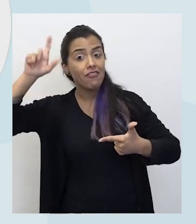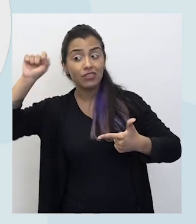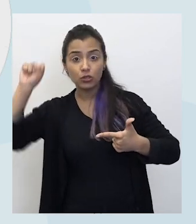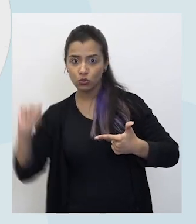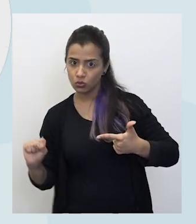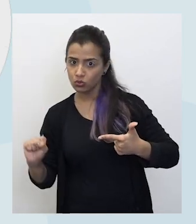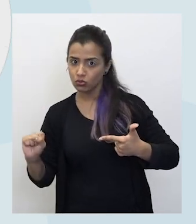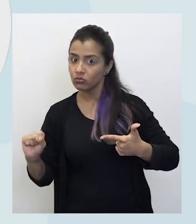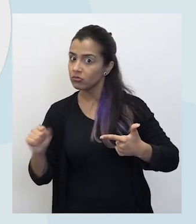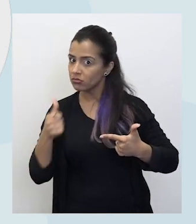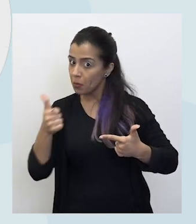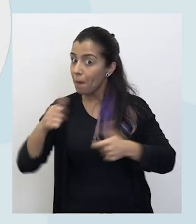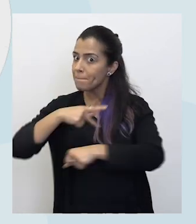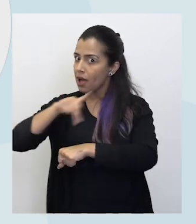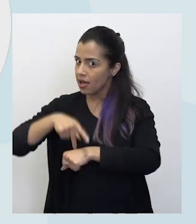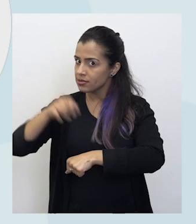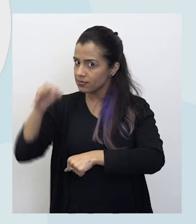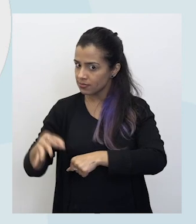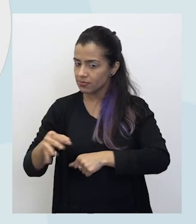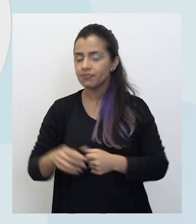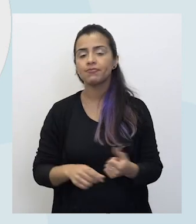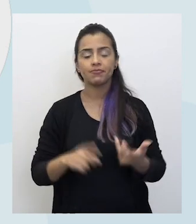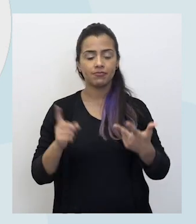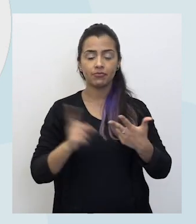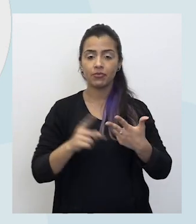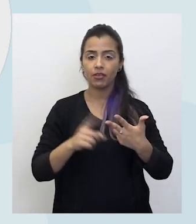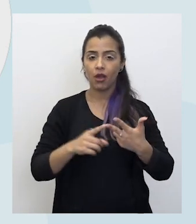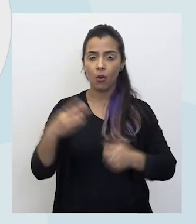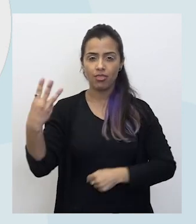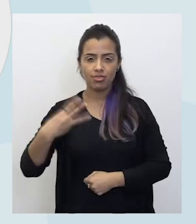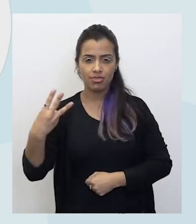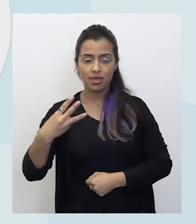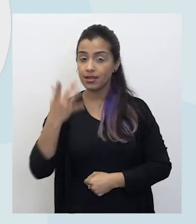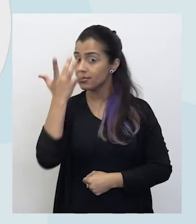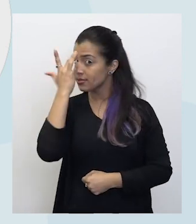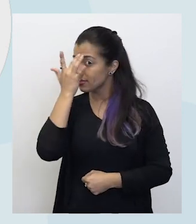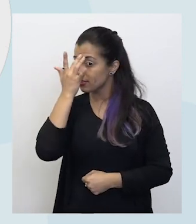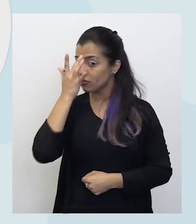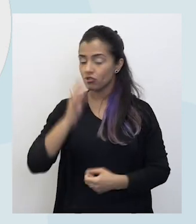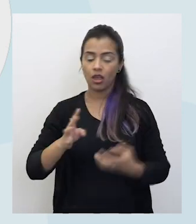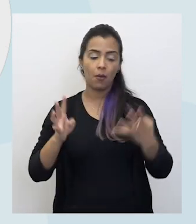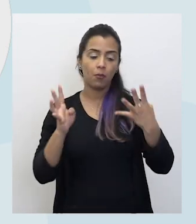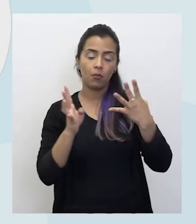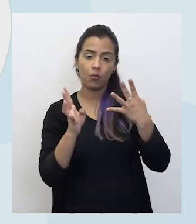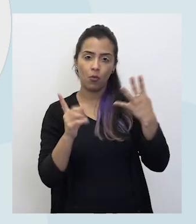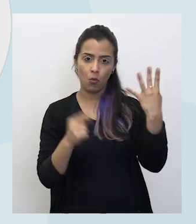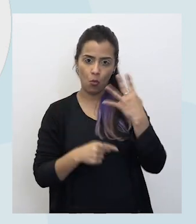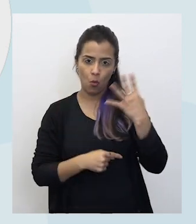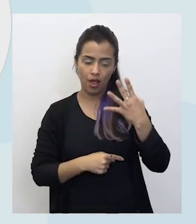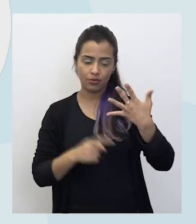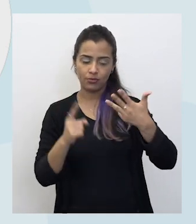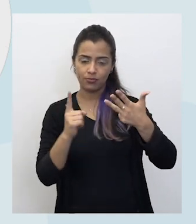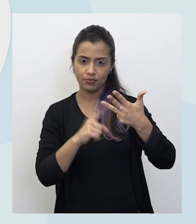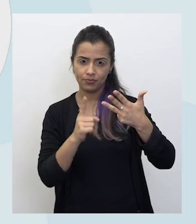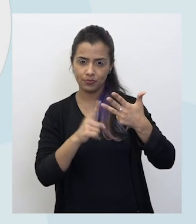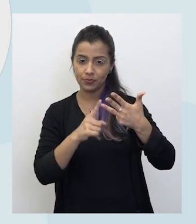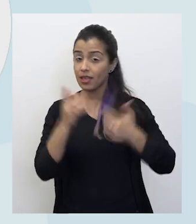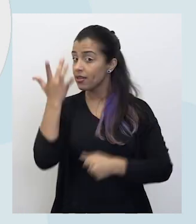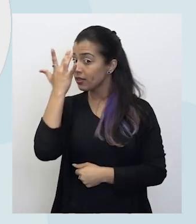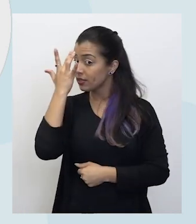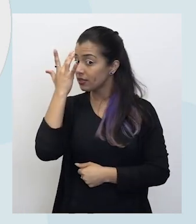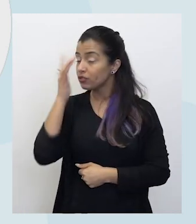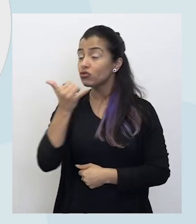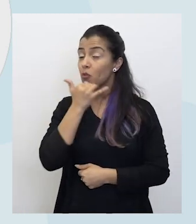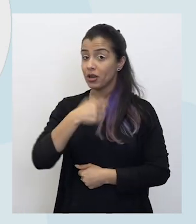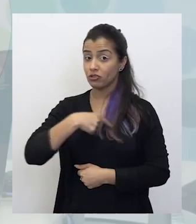número 3 a Índia, o número 4 a China e o número 5 a